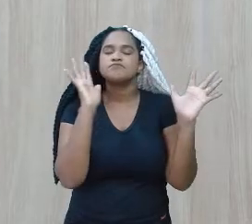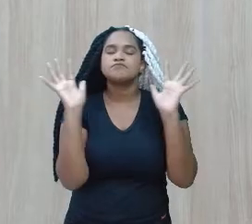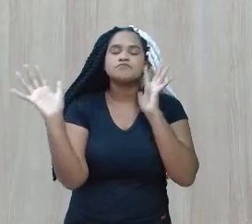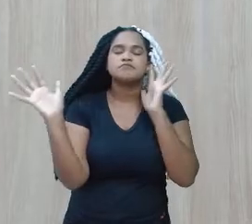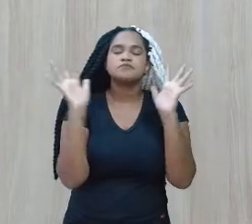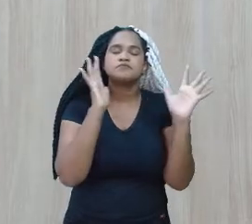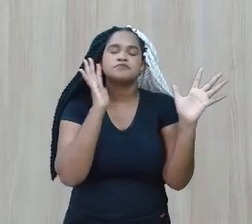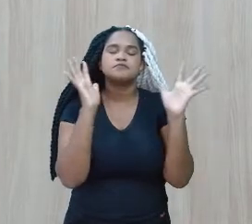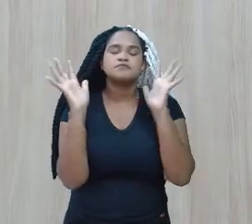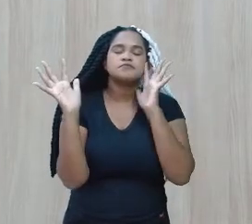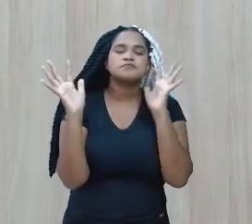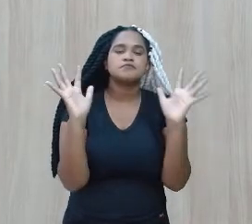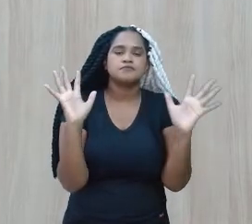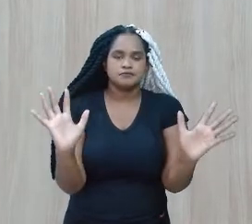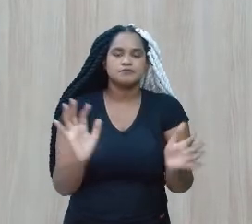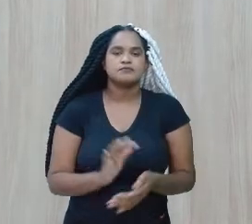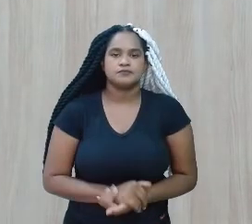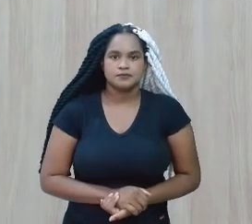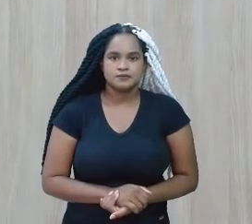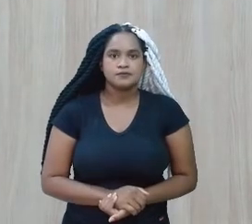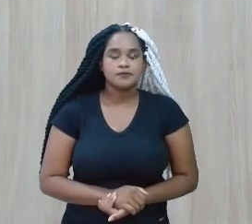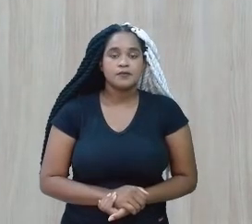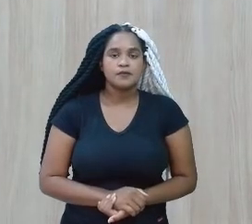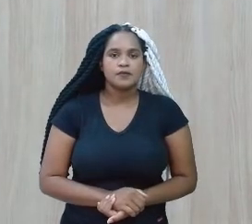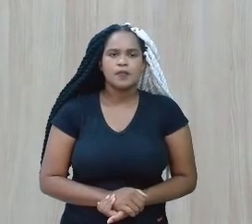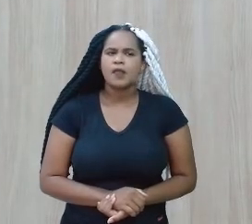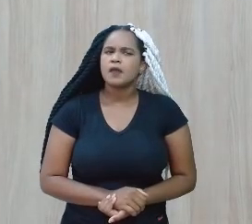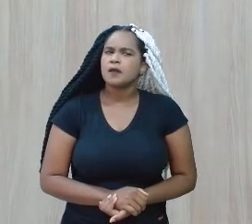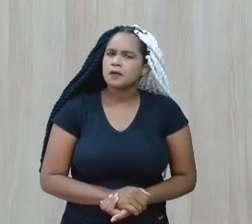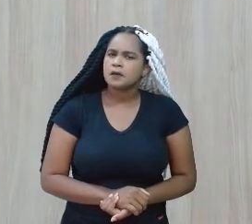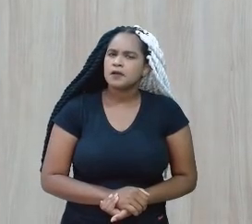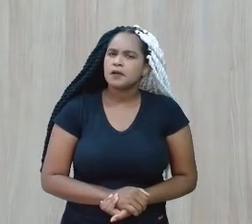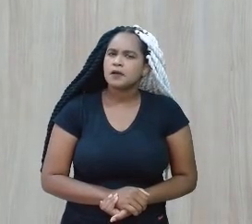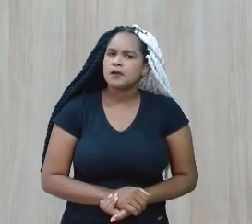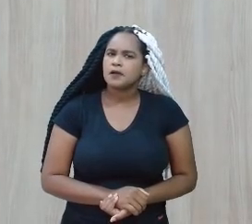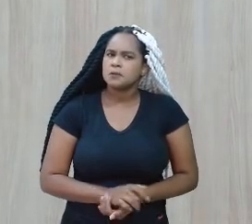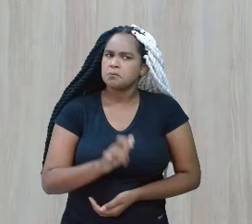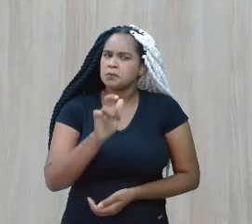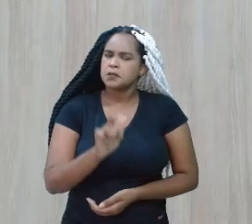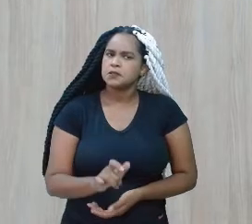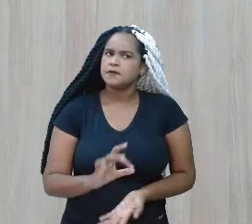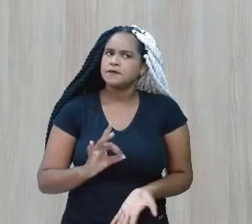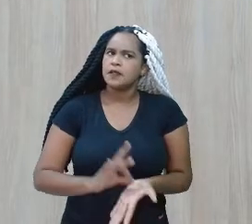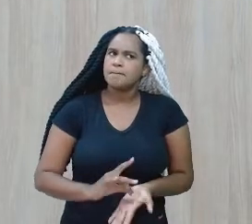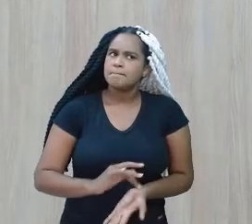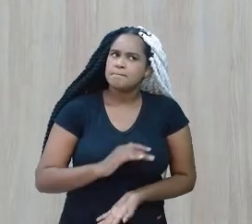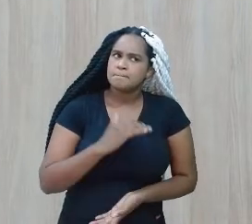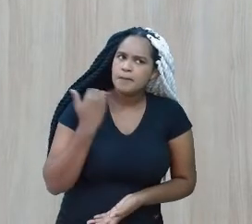diferentes imaginações. Será que realmente alguém foi morto